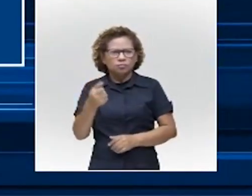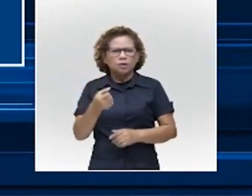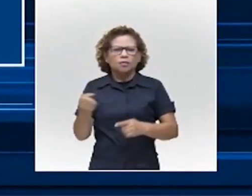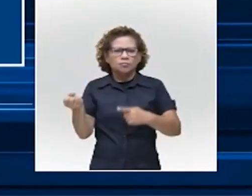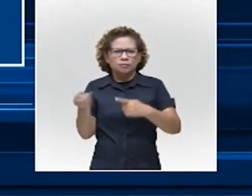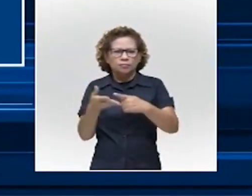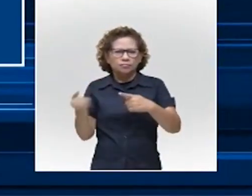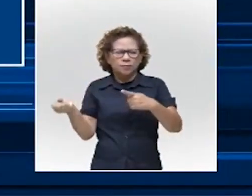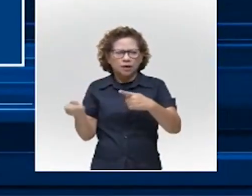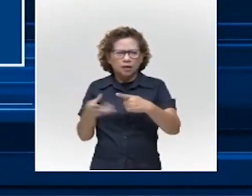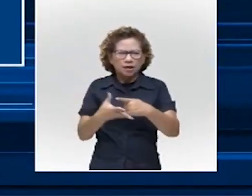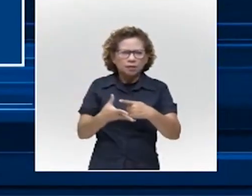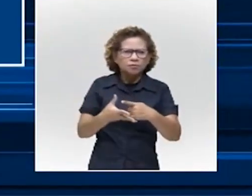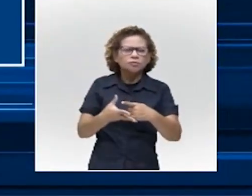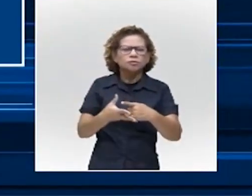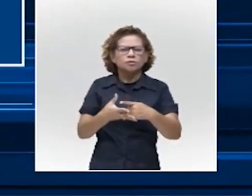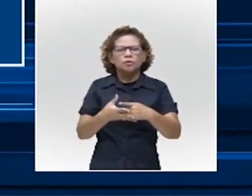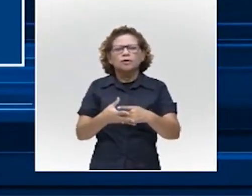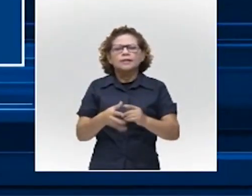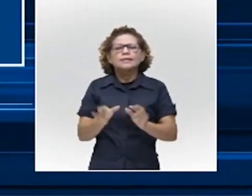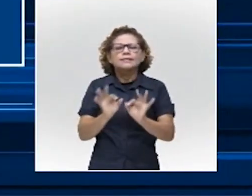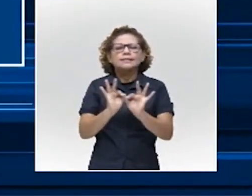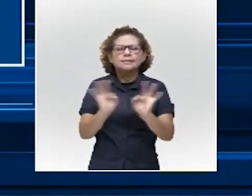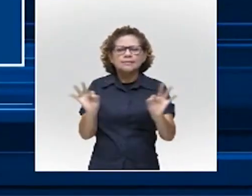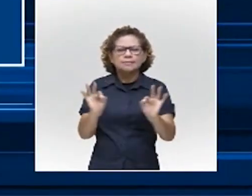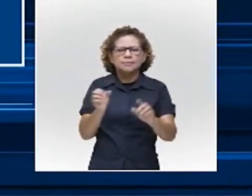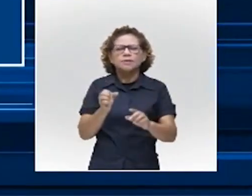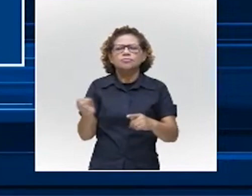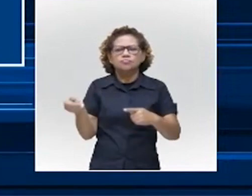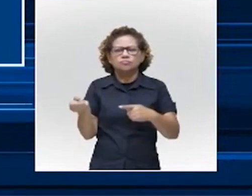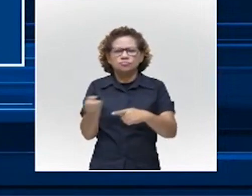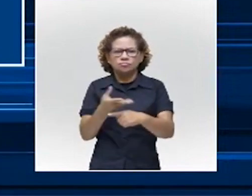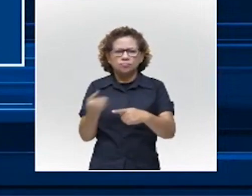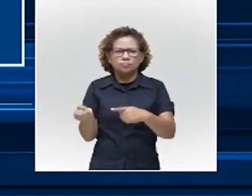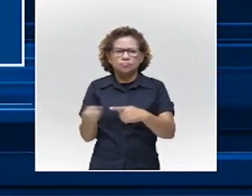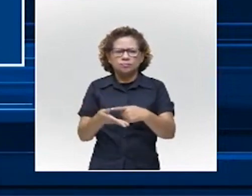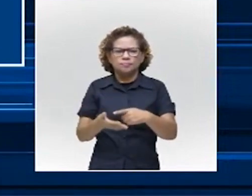equivalentes. Simplificação de frações.